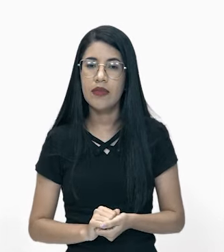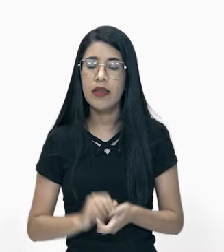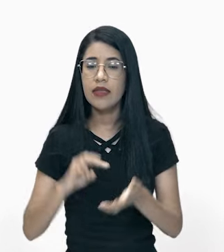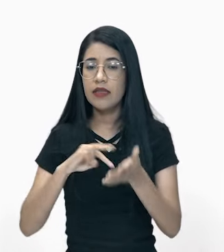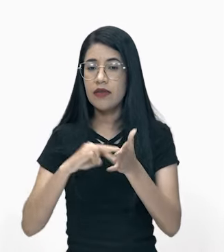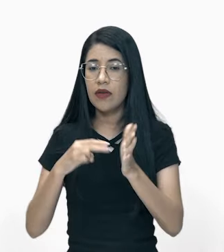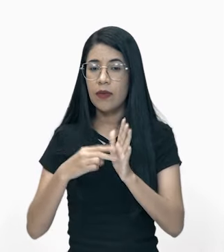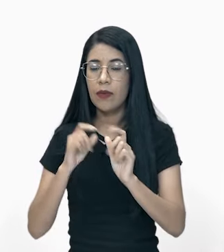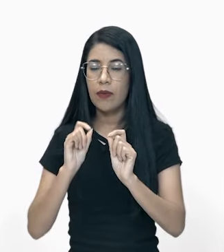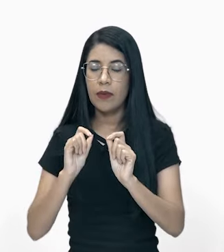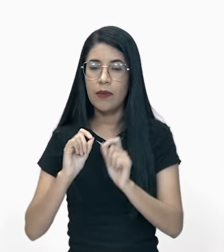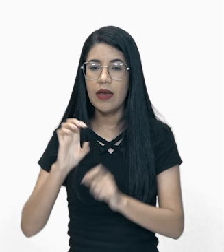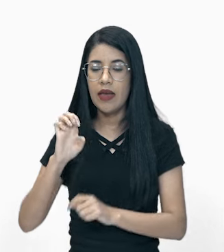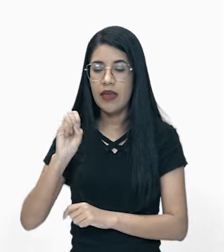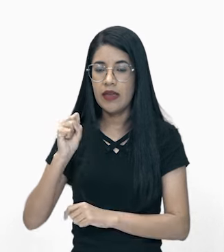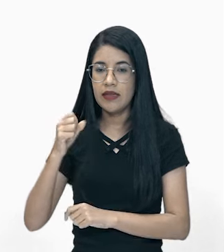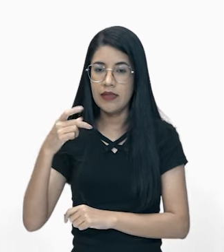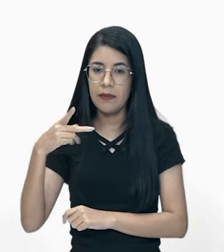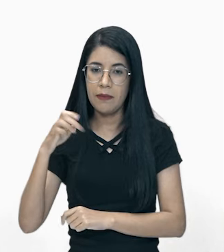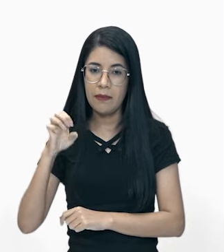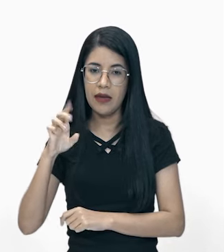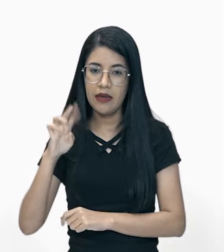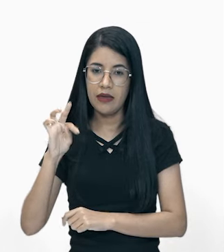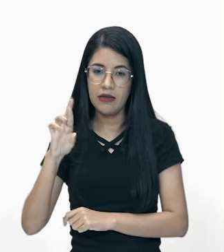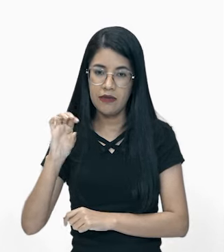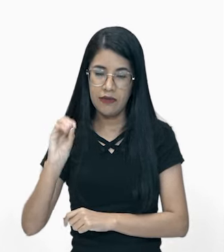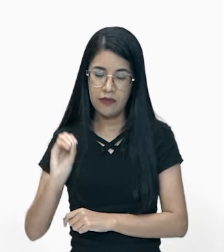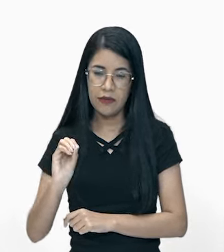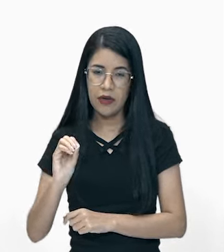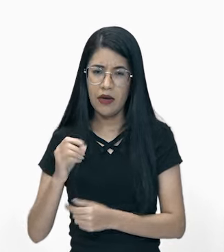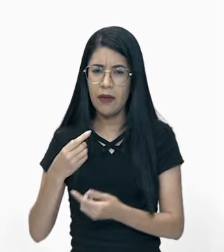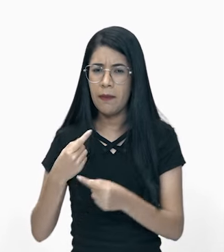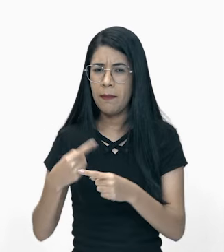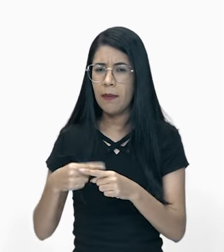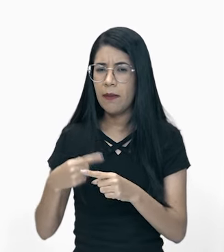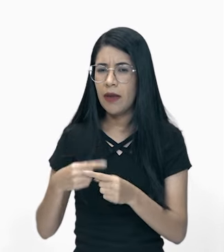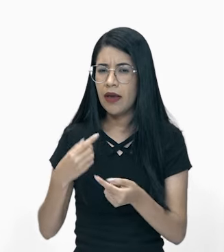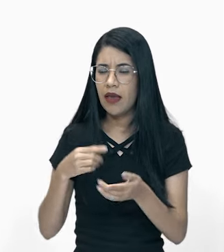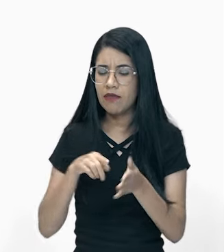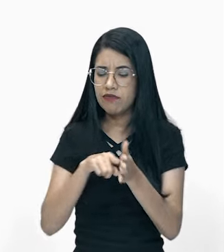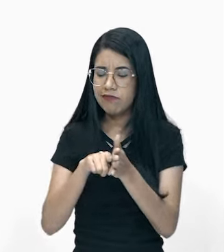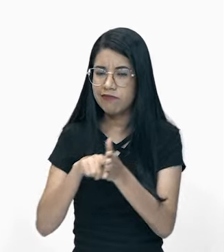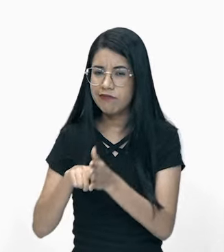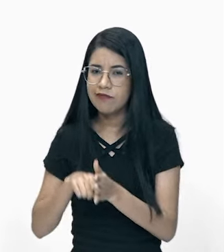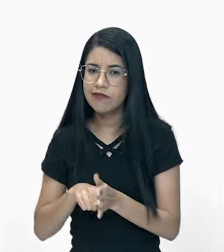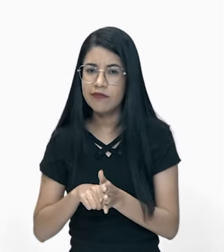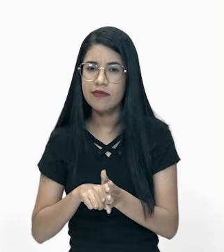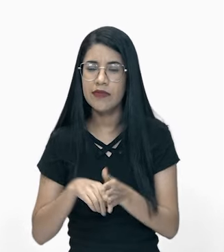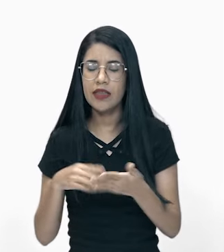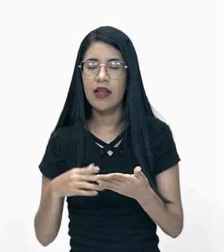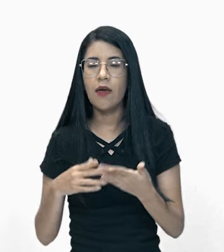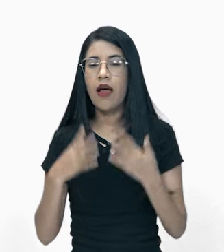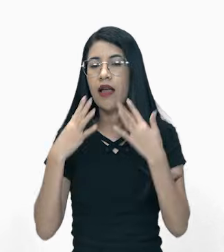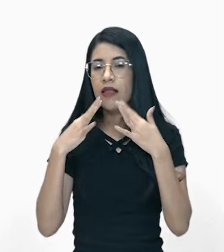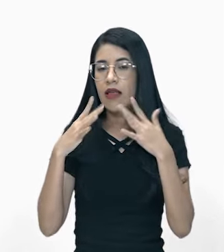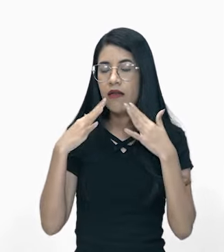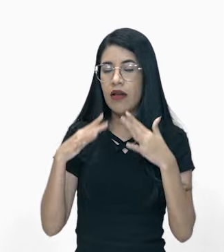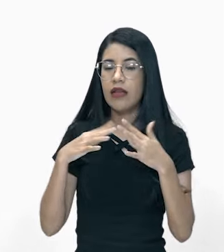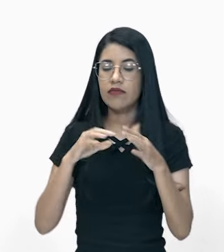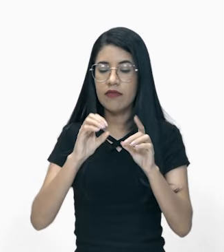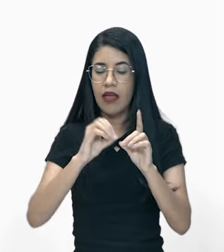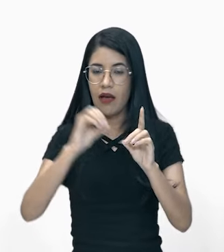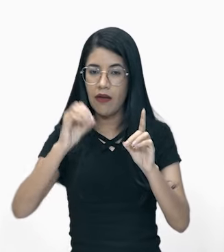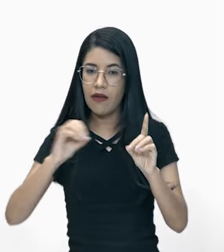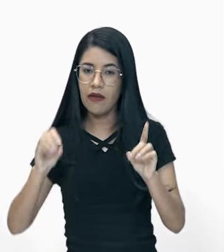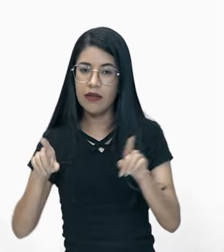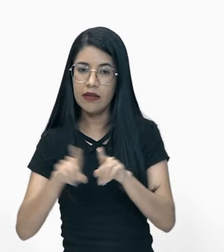esse espectro? Por que estudá-lo? Aí nós temos da natureza das ondas,